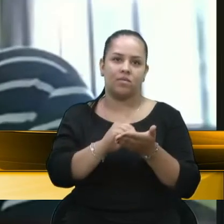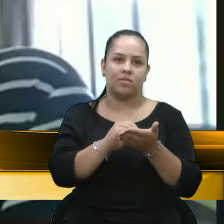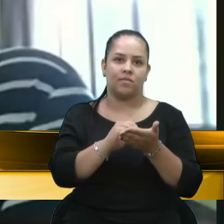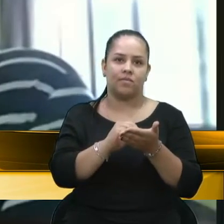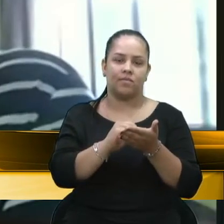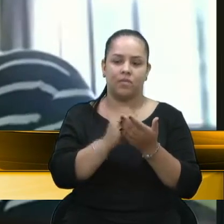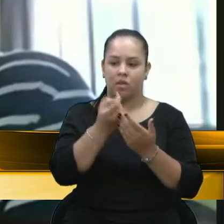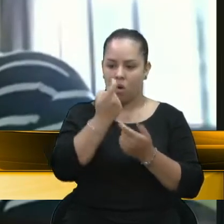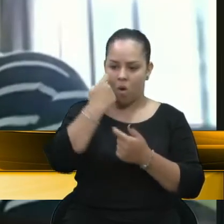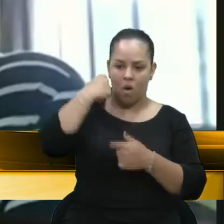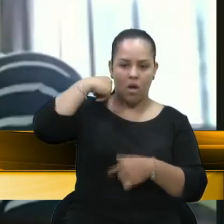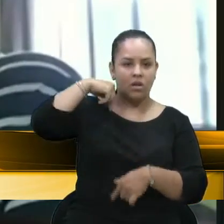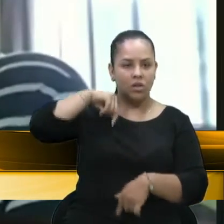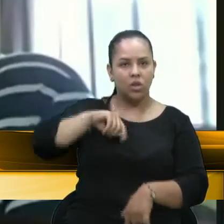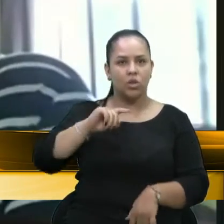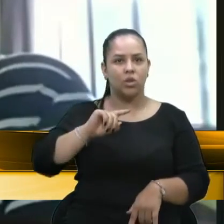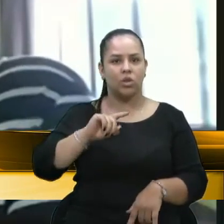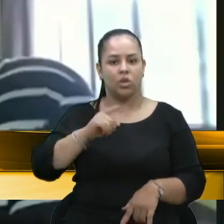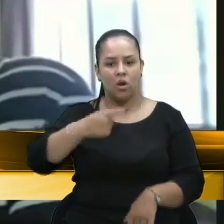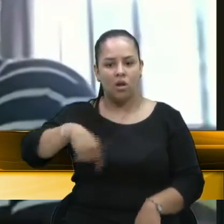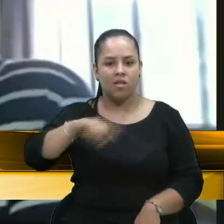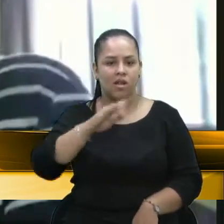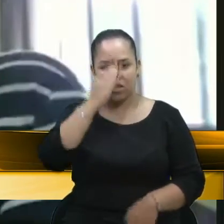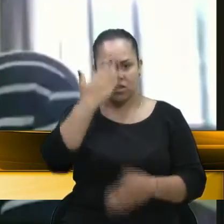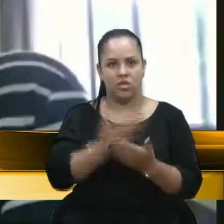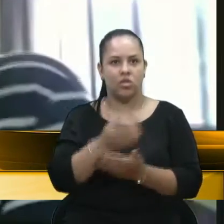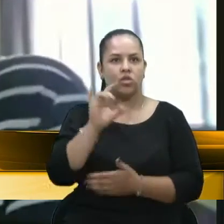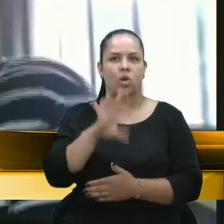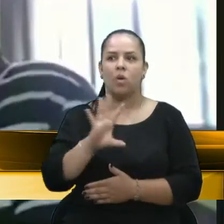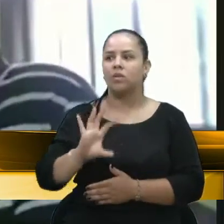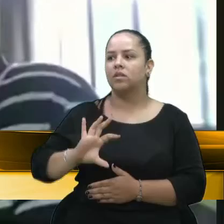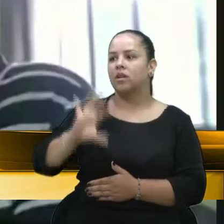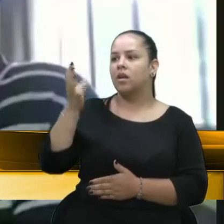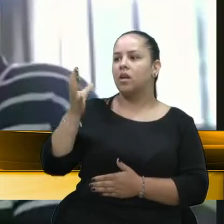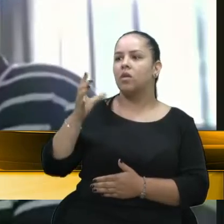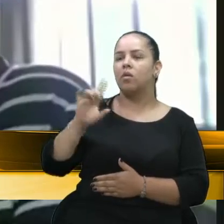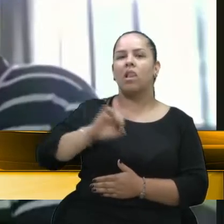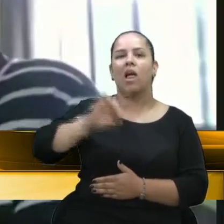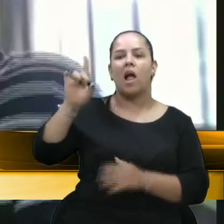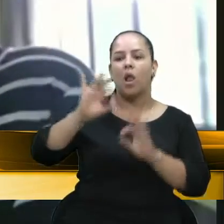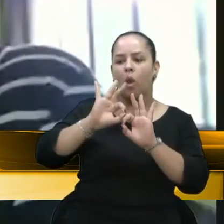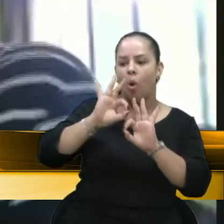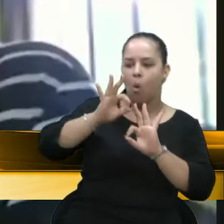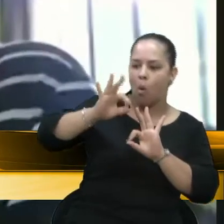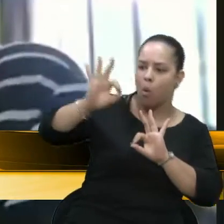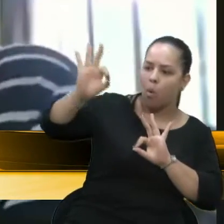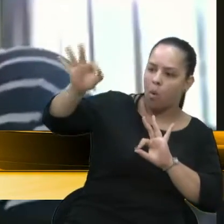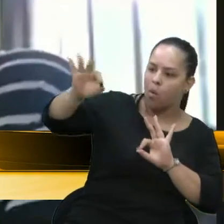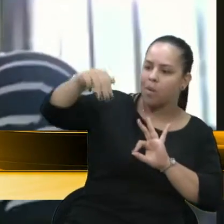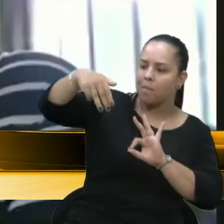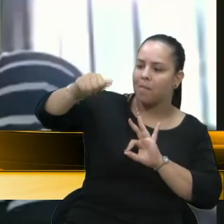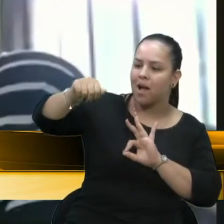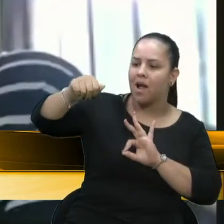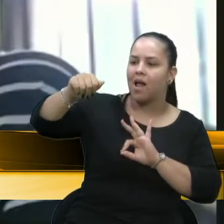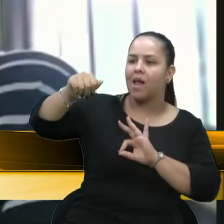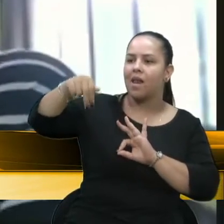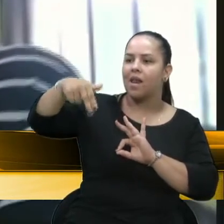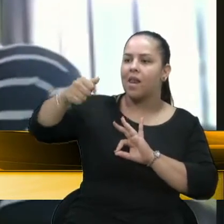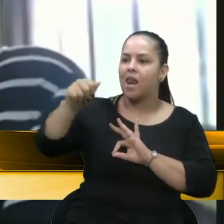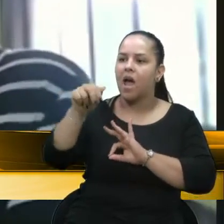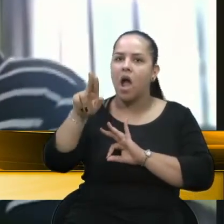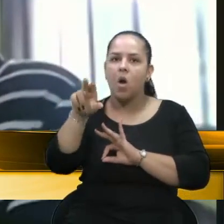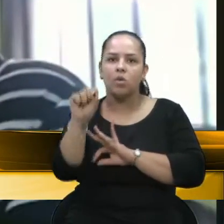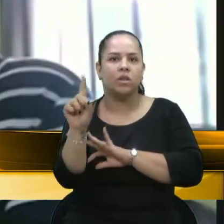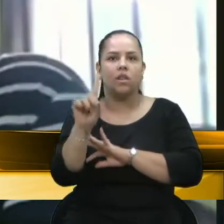senhora coloca, a gente acha que é uma situação que só aconteceu em Manaus, porque estão lá longe, no meio, sem assistência, e que aqui não poderia